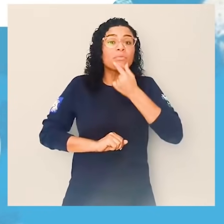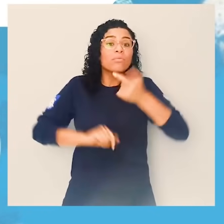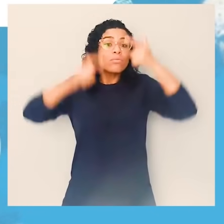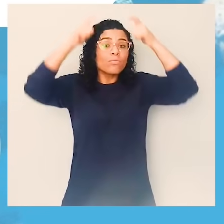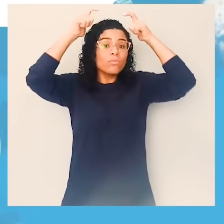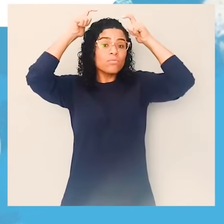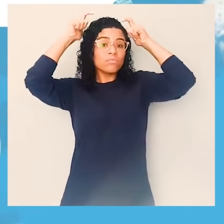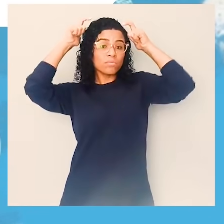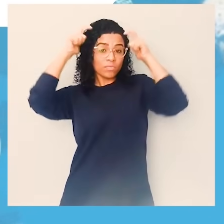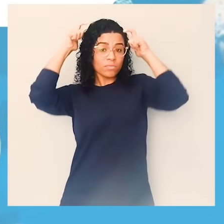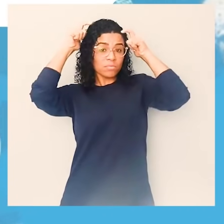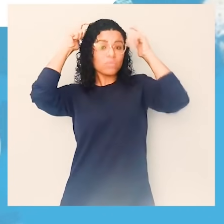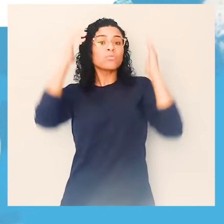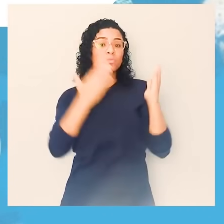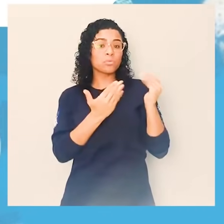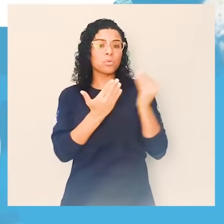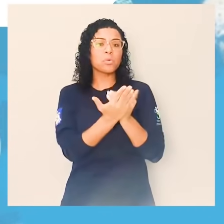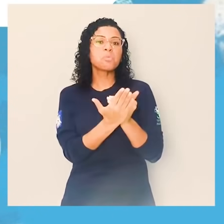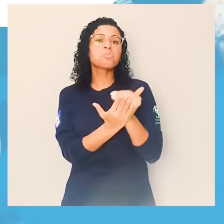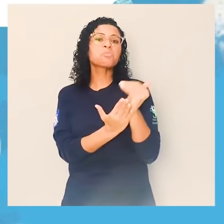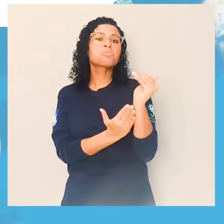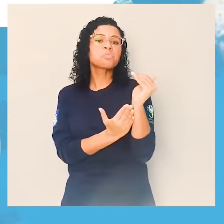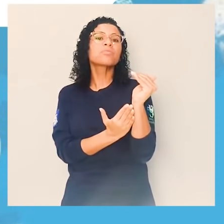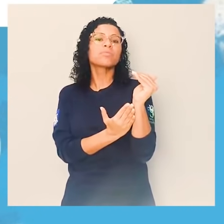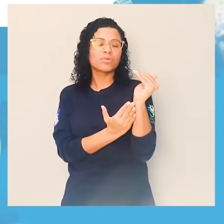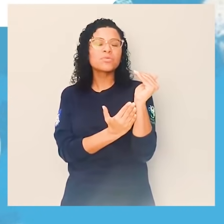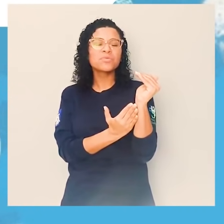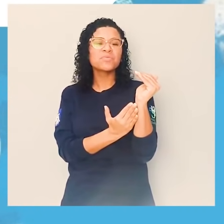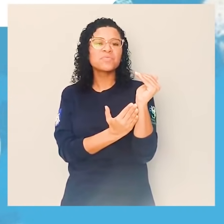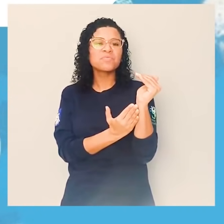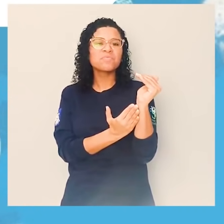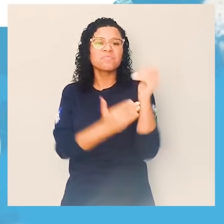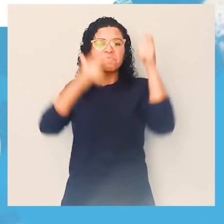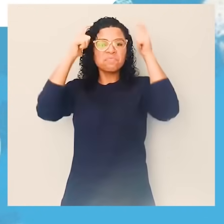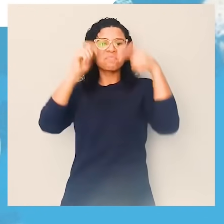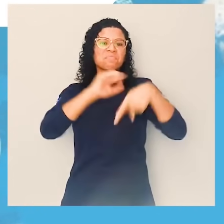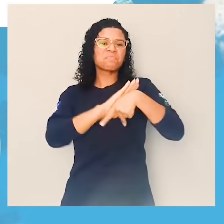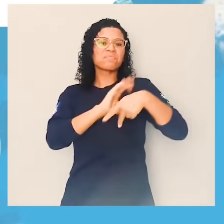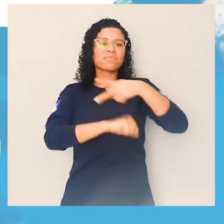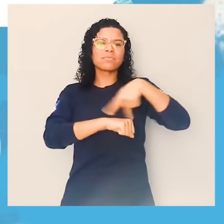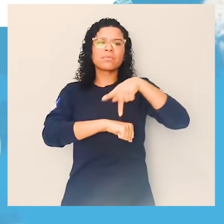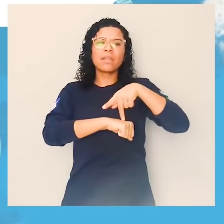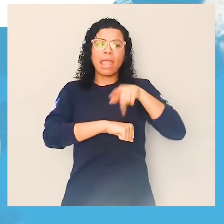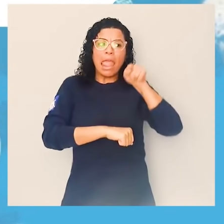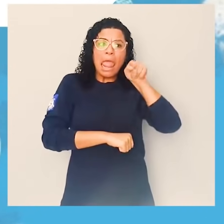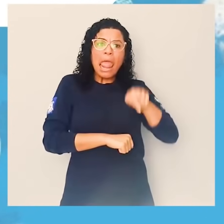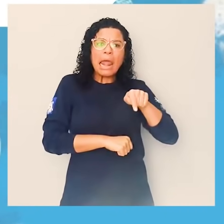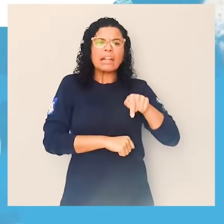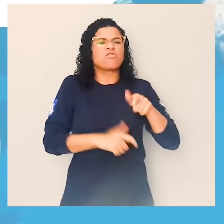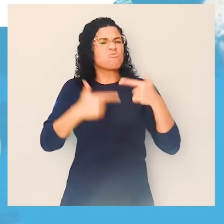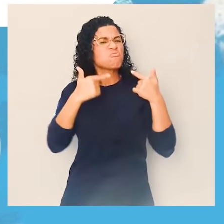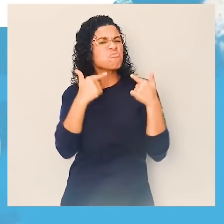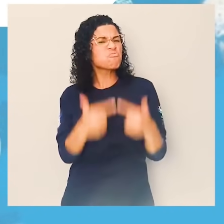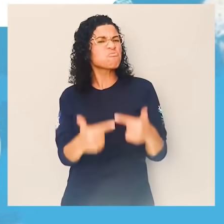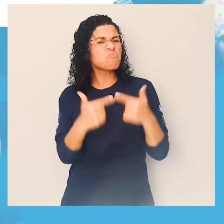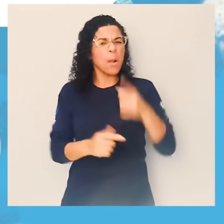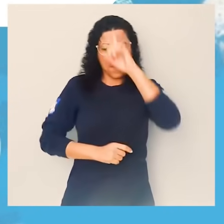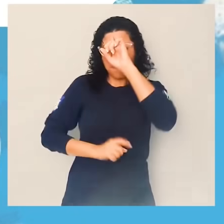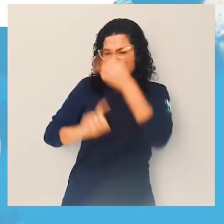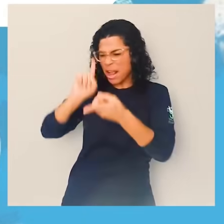do príncipe ficou sendo o rei daquele país. Precisava ver que reizinho chato que ele